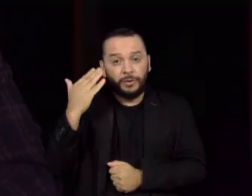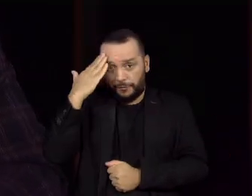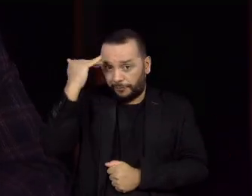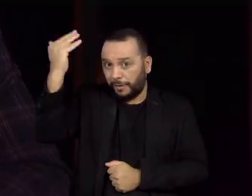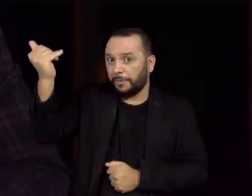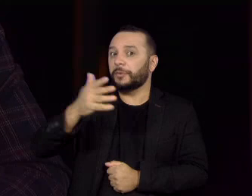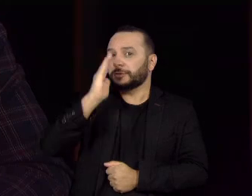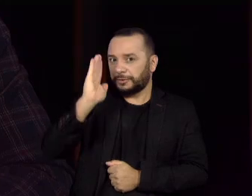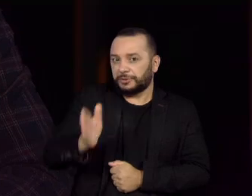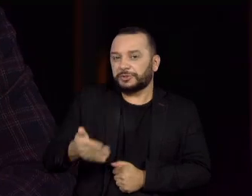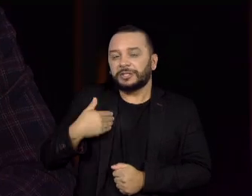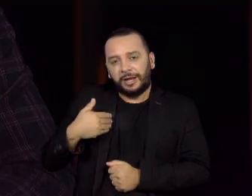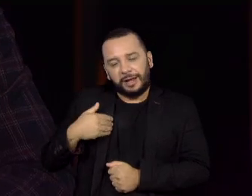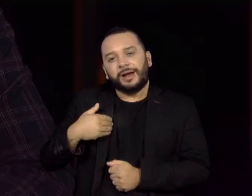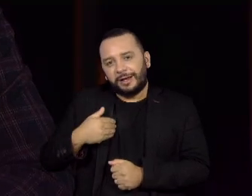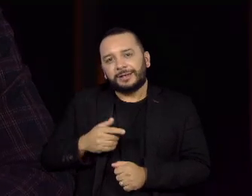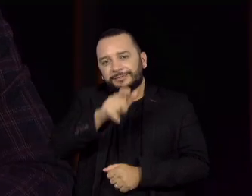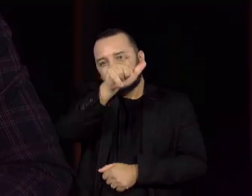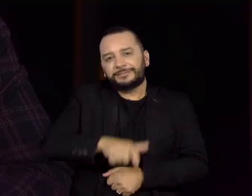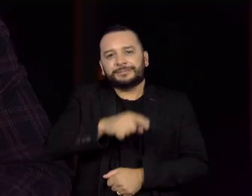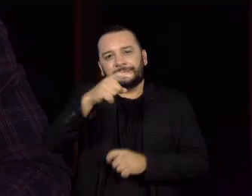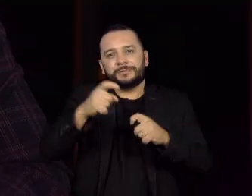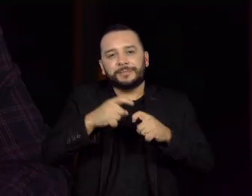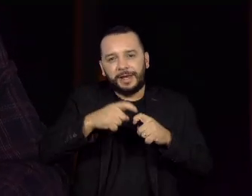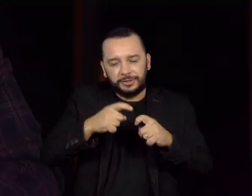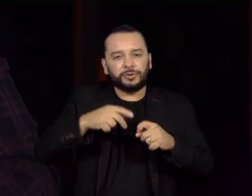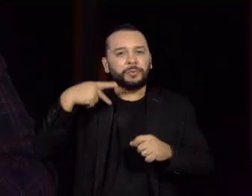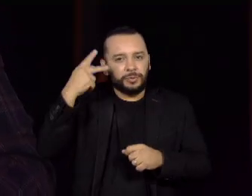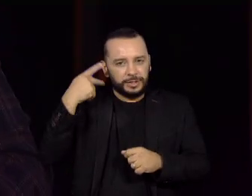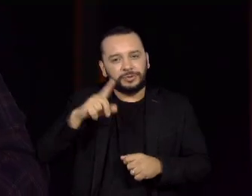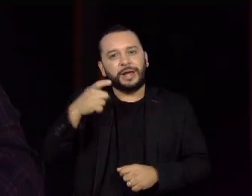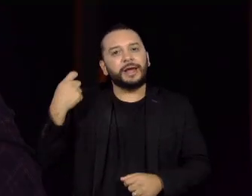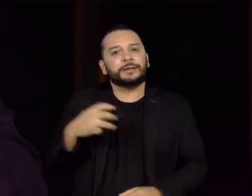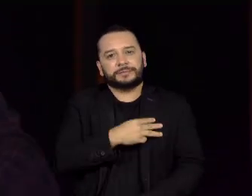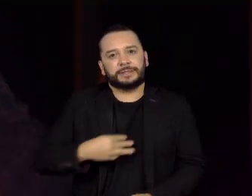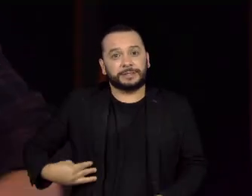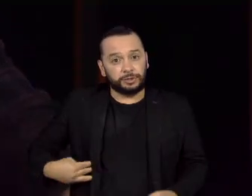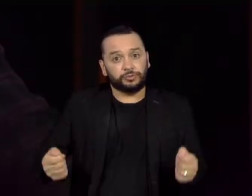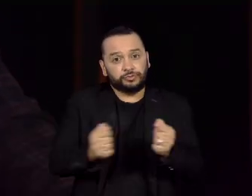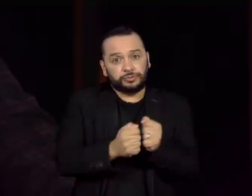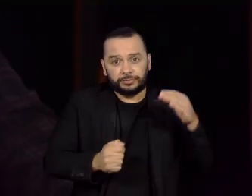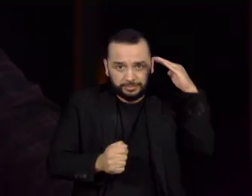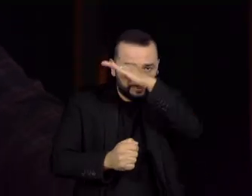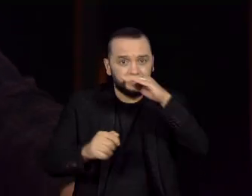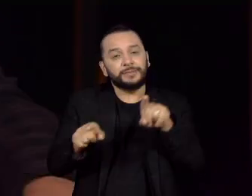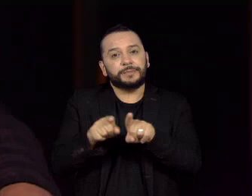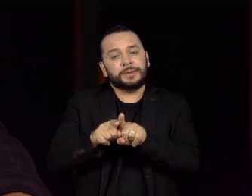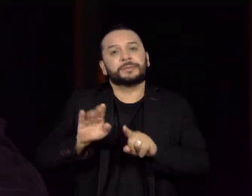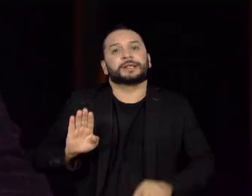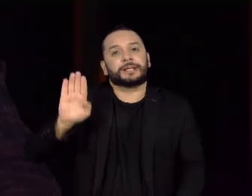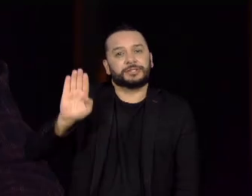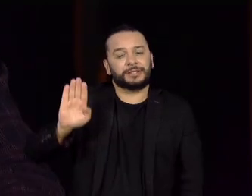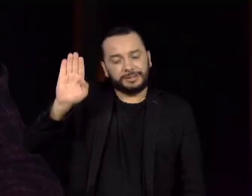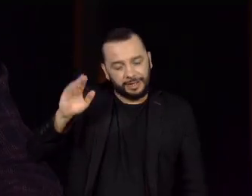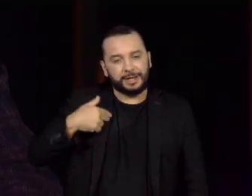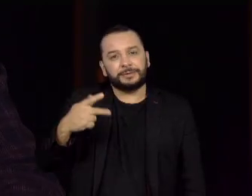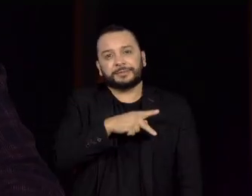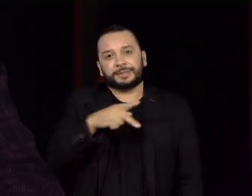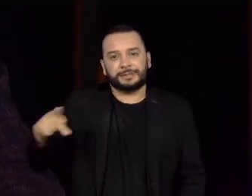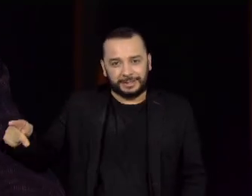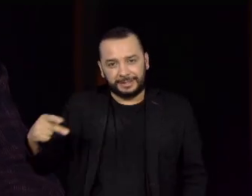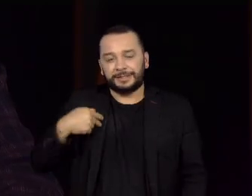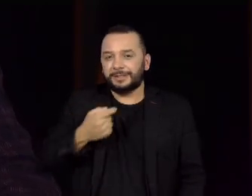dessa CPI, o médico, ortopedista, político, ex-ministro de Bolsonaro e pré-candidato à presidência, Luiz